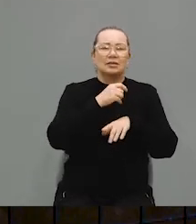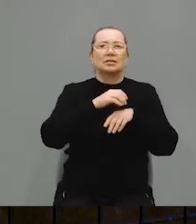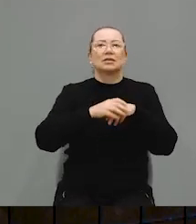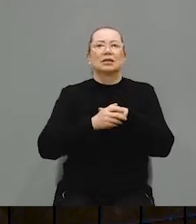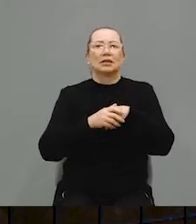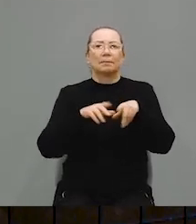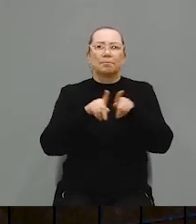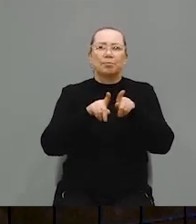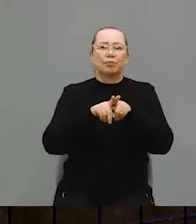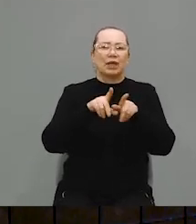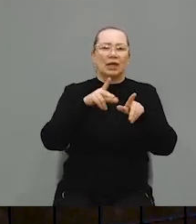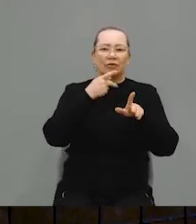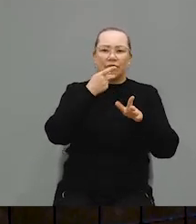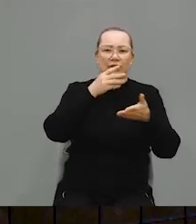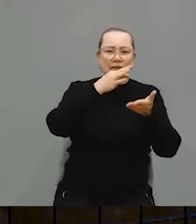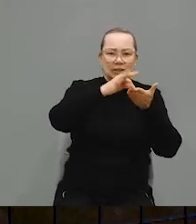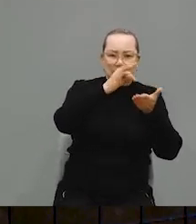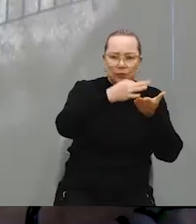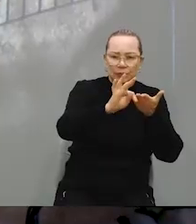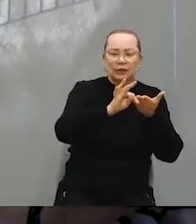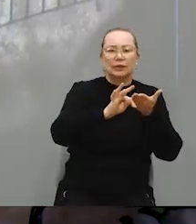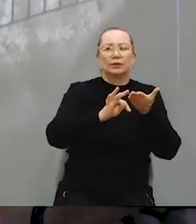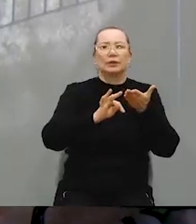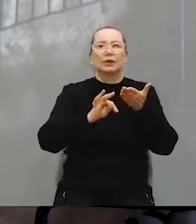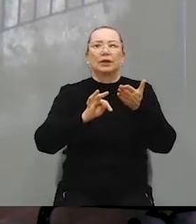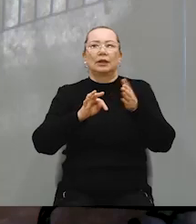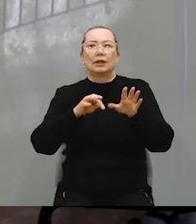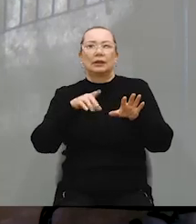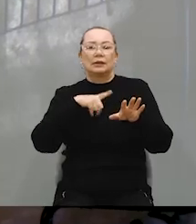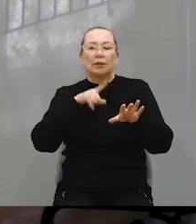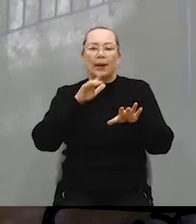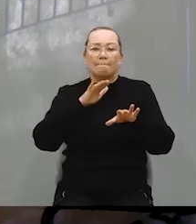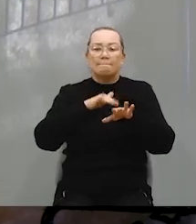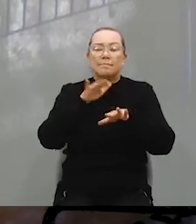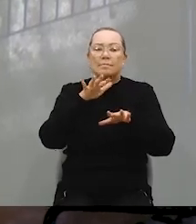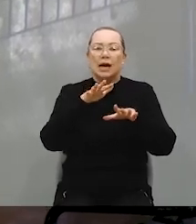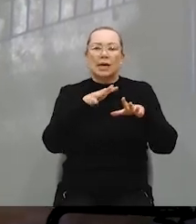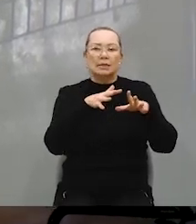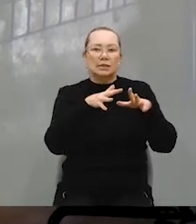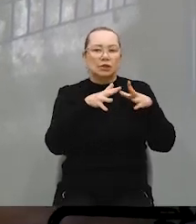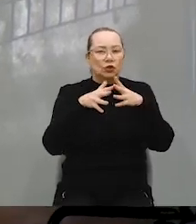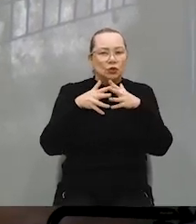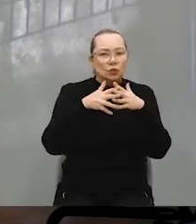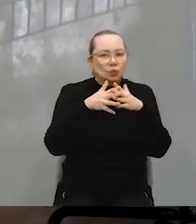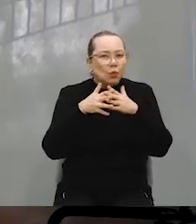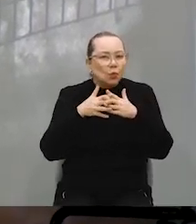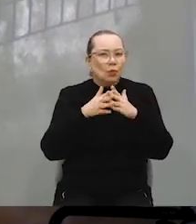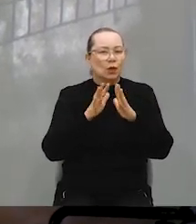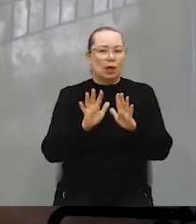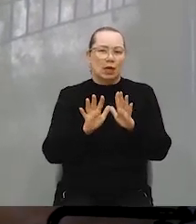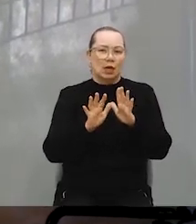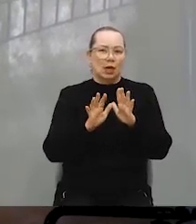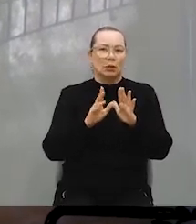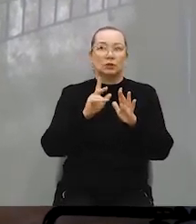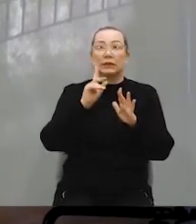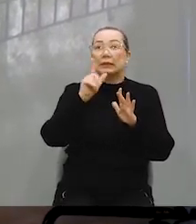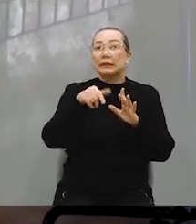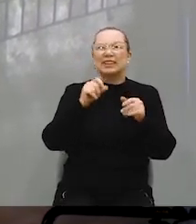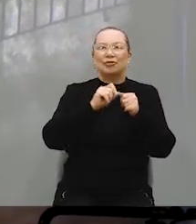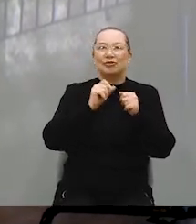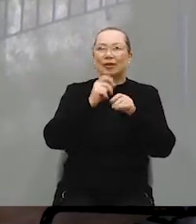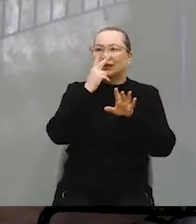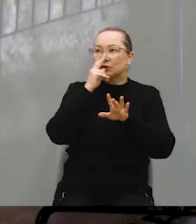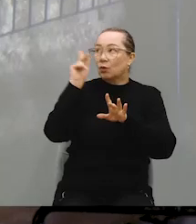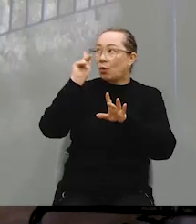tange a teorias. Então ele ganha um ar um pouco mais complexo e que não se reproduz aqui